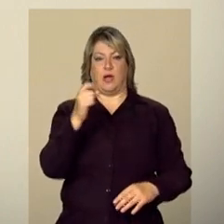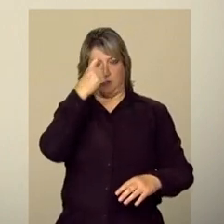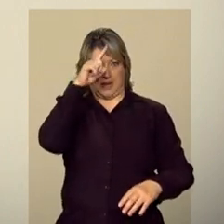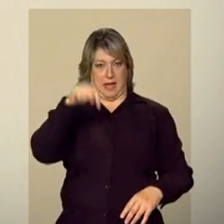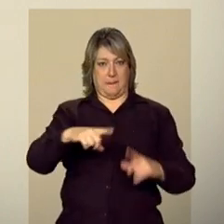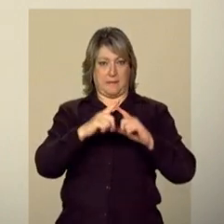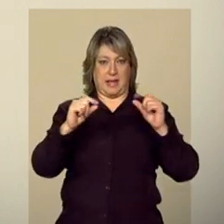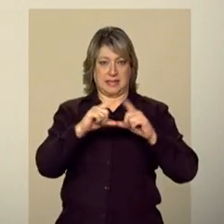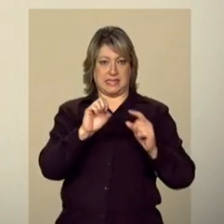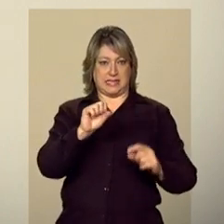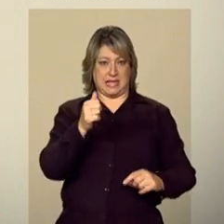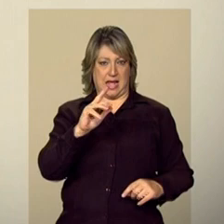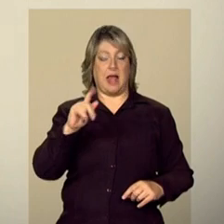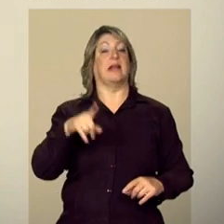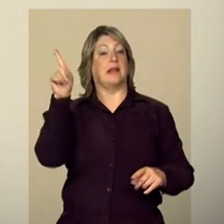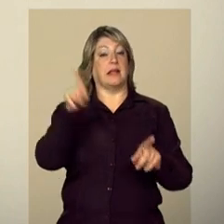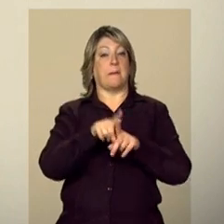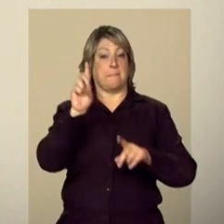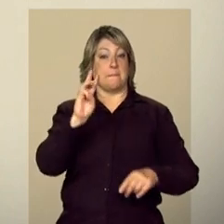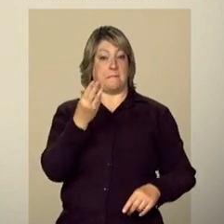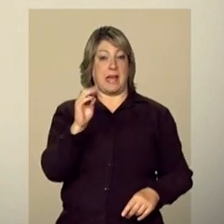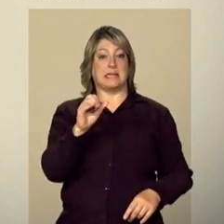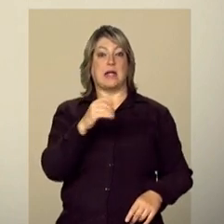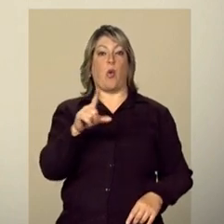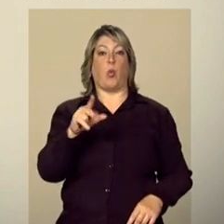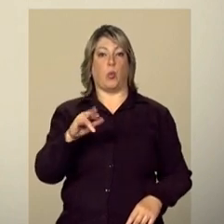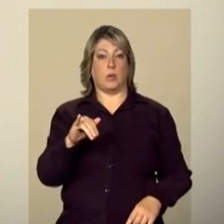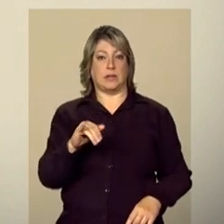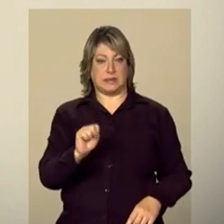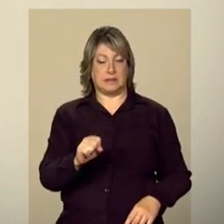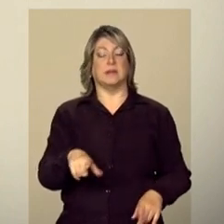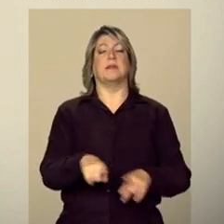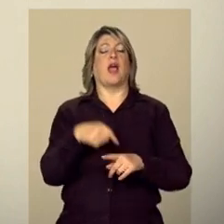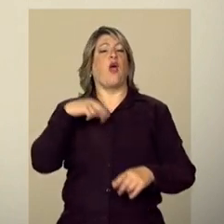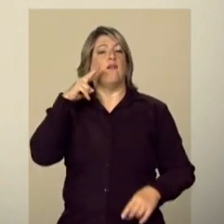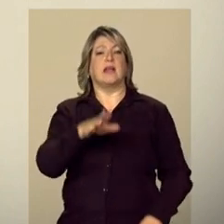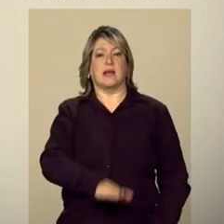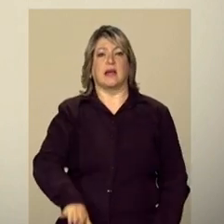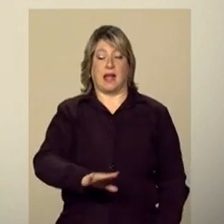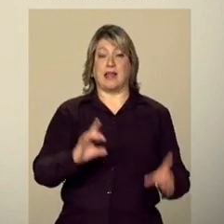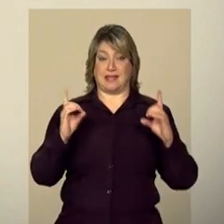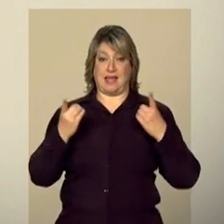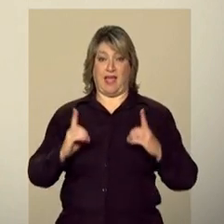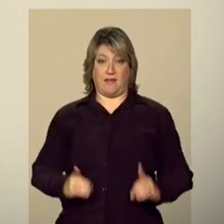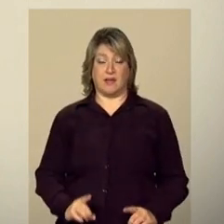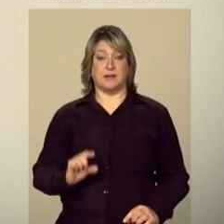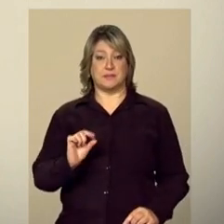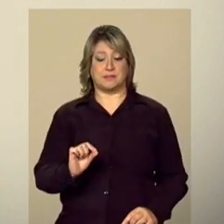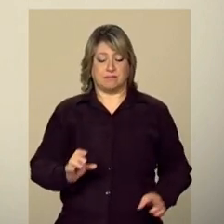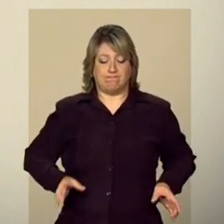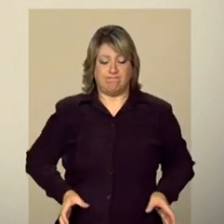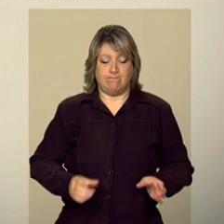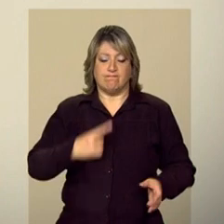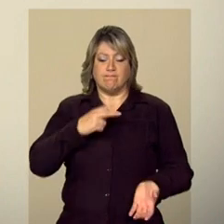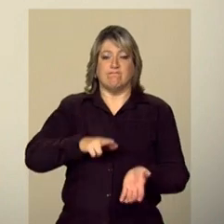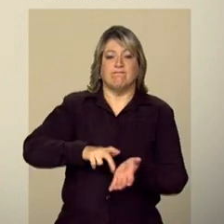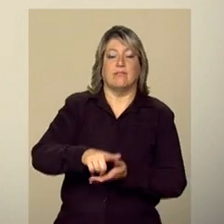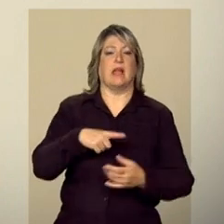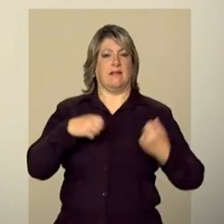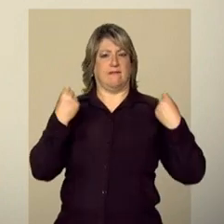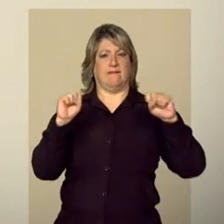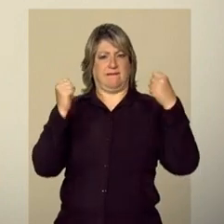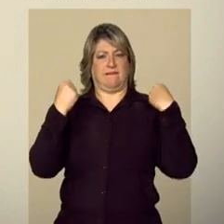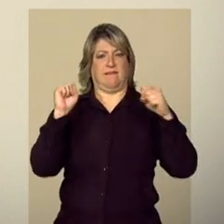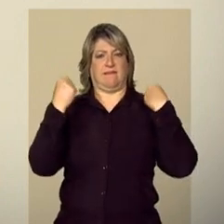Brasília e lá em São Luís do Maranhão eu vi Luciano crianças com deficiências de locomoção fazendo